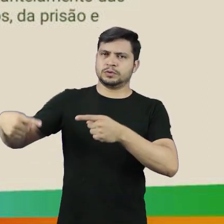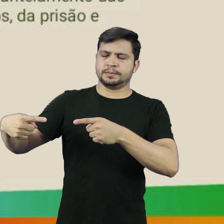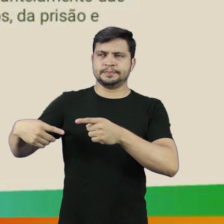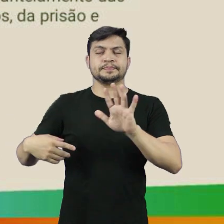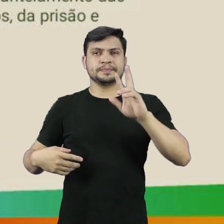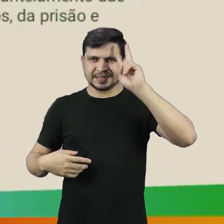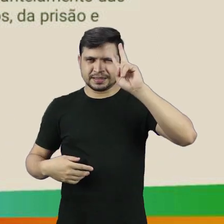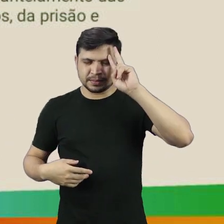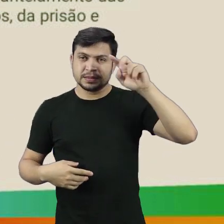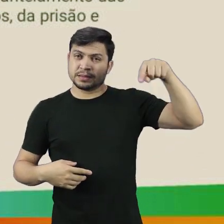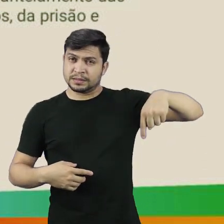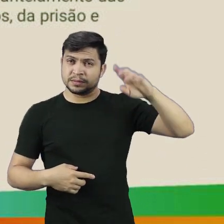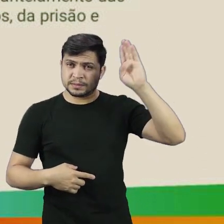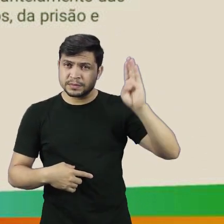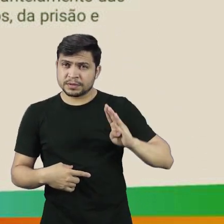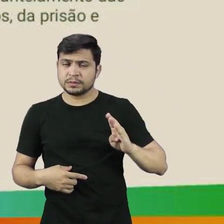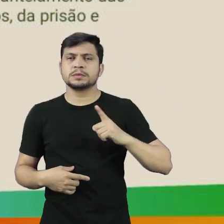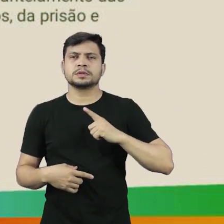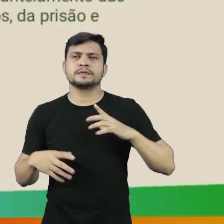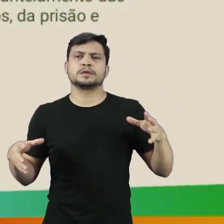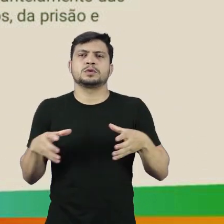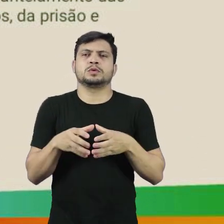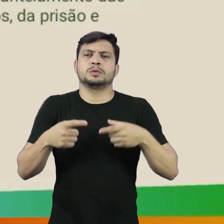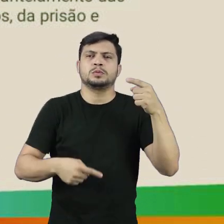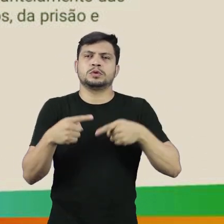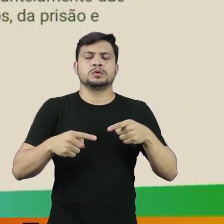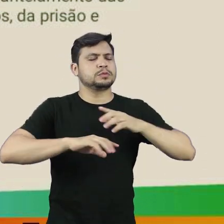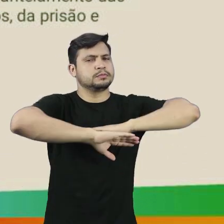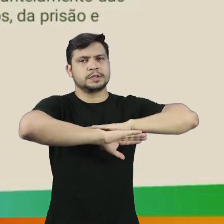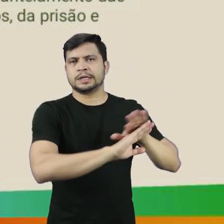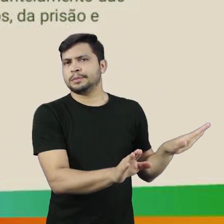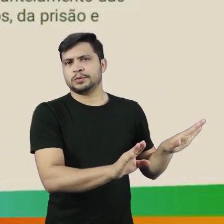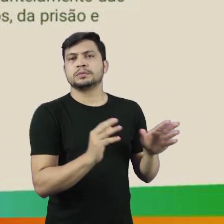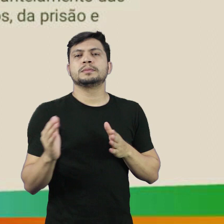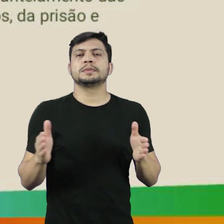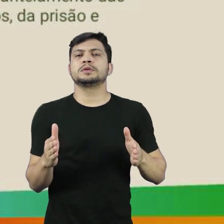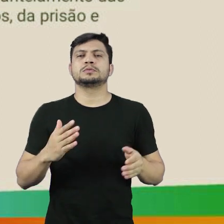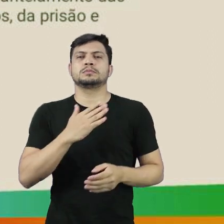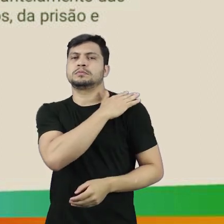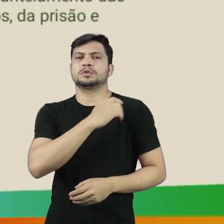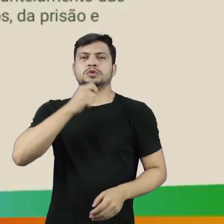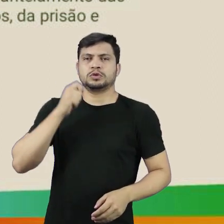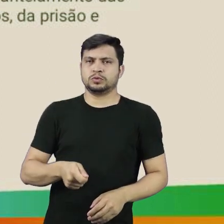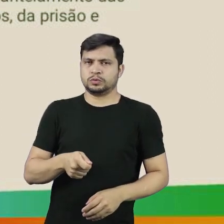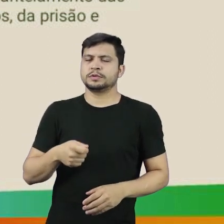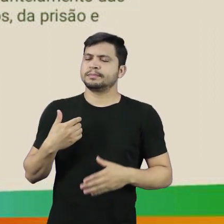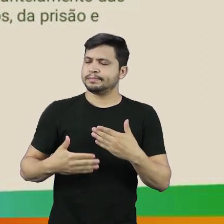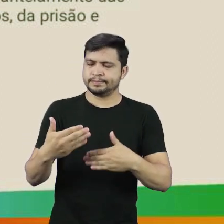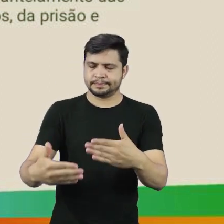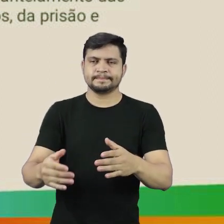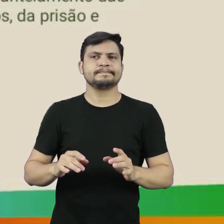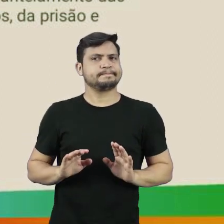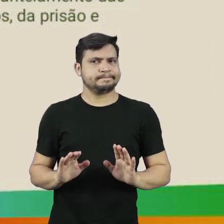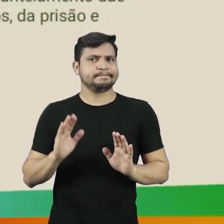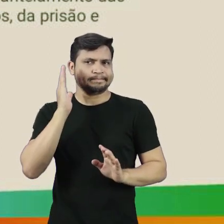existiu o bipartidarismo. Apenas poderia ter a Arena, que era o partido dos militares, e o MDB. Os outros partidos foram colocados